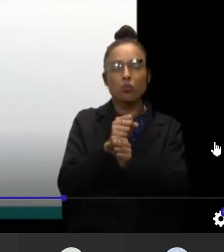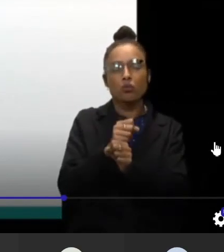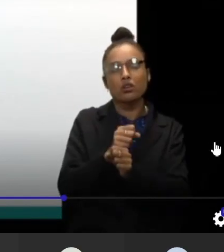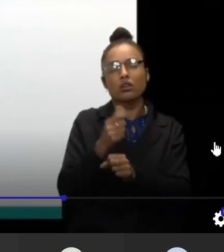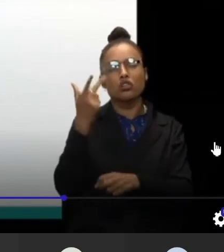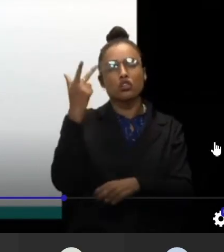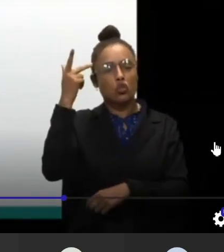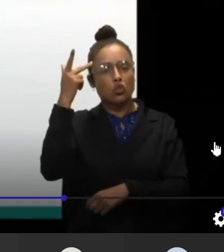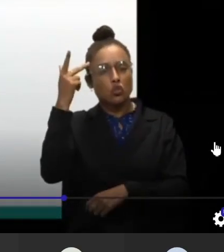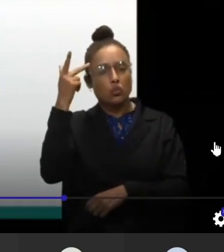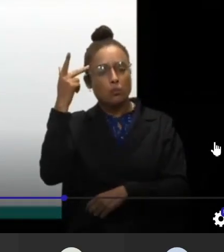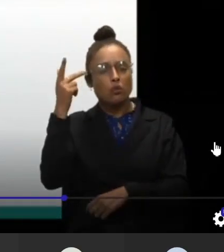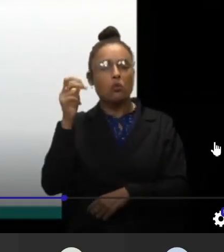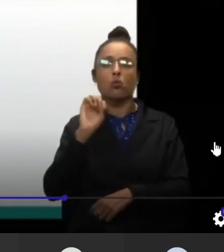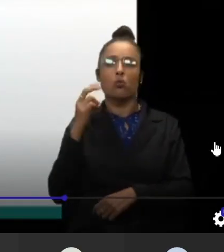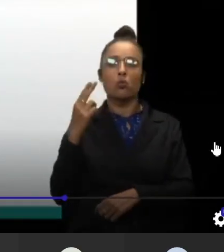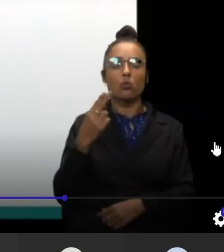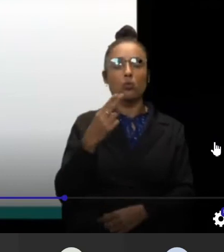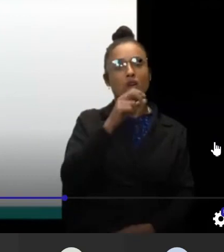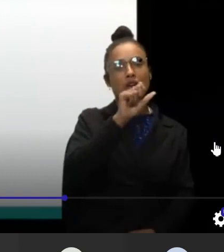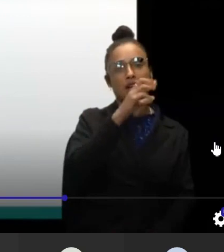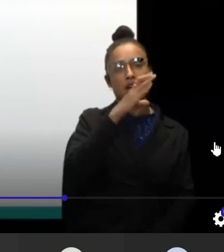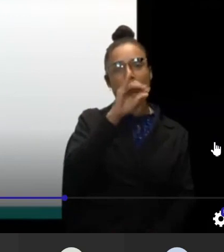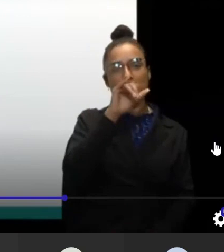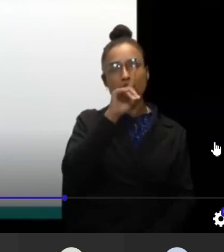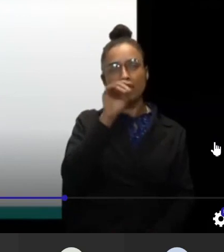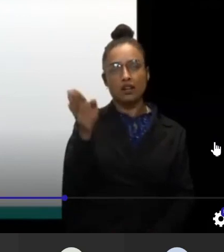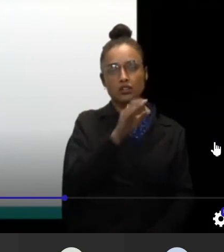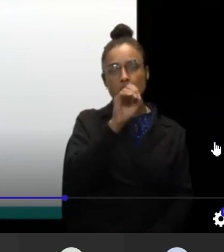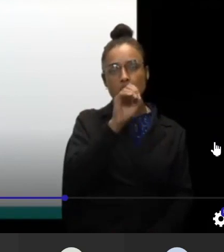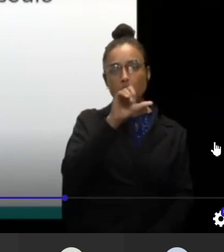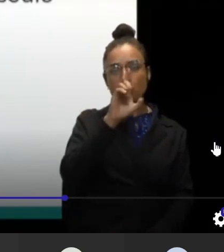solução normal e acidez em ácido oleico.